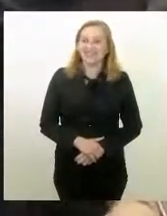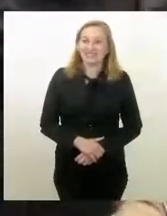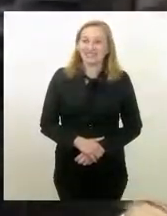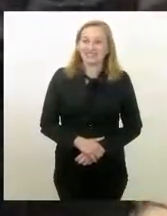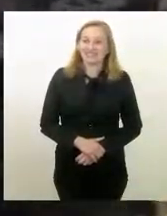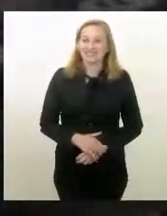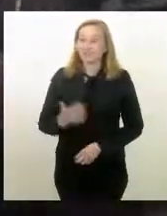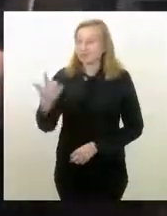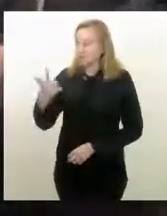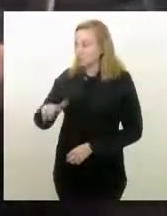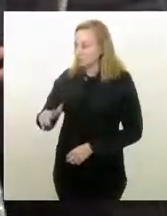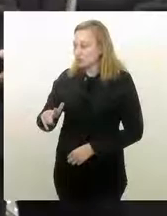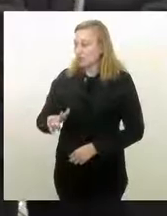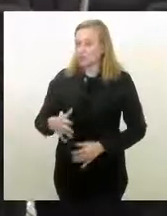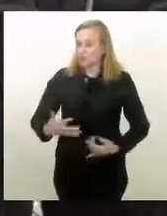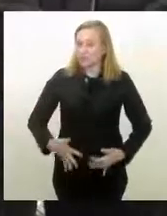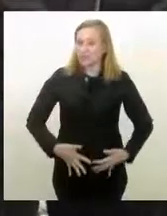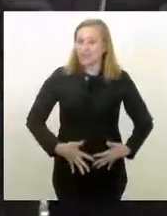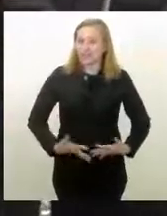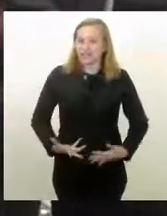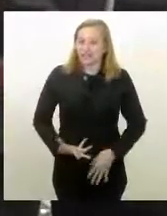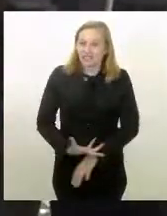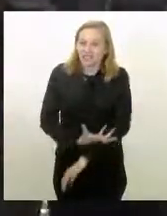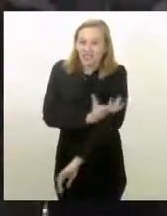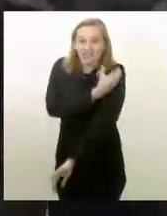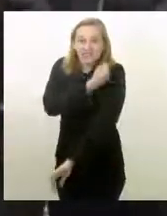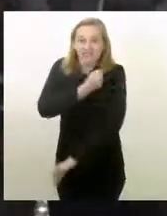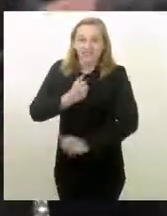Mais uma vez, dizer da emoção de estar